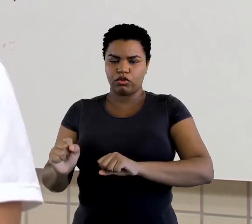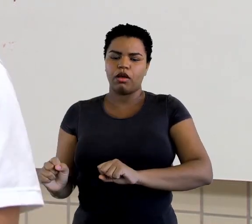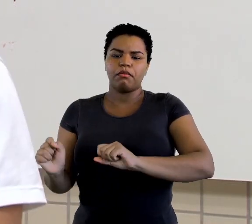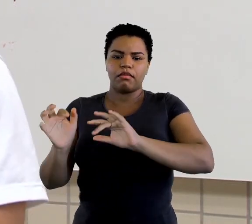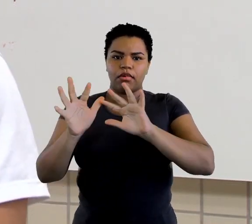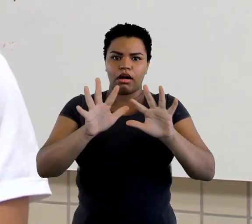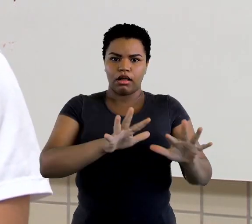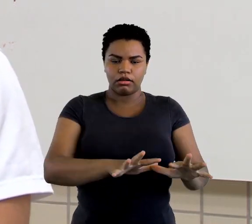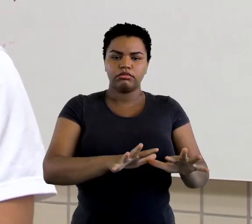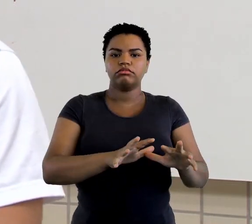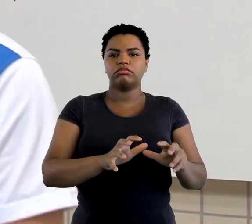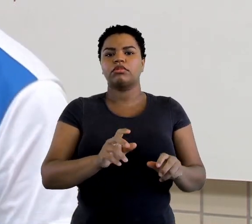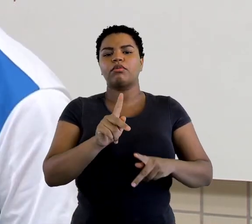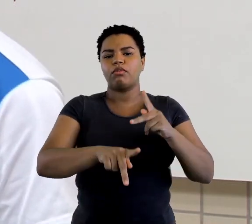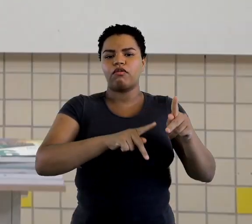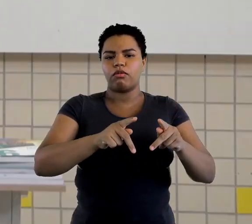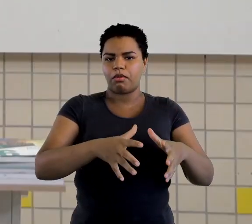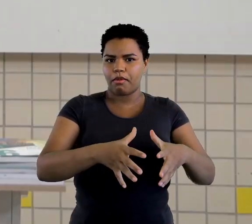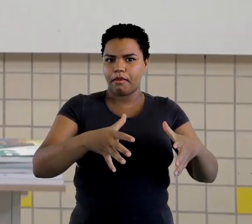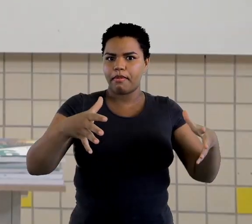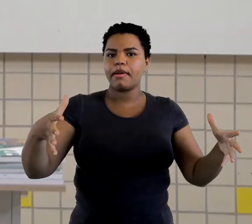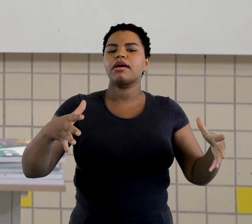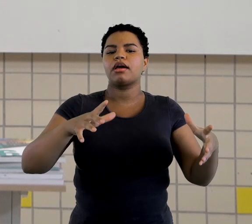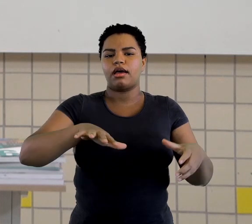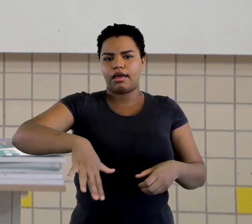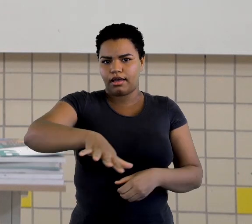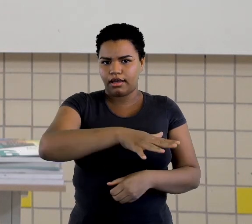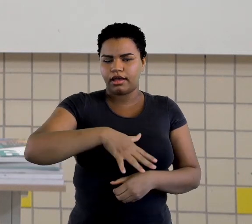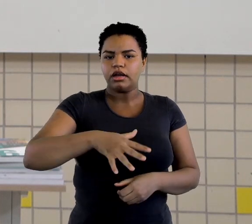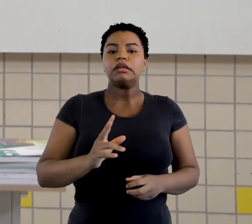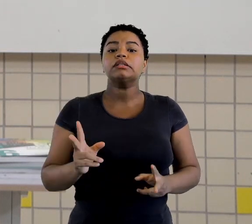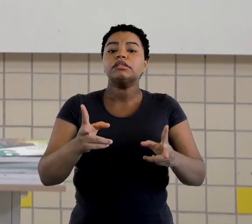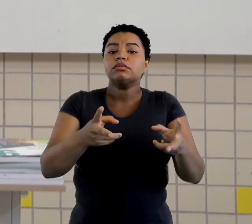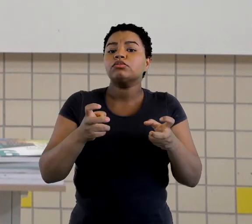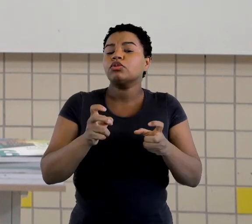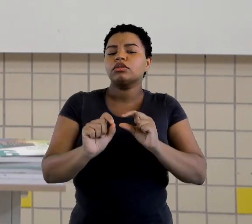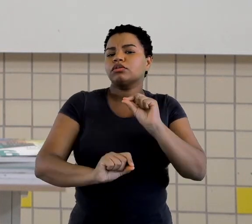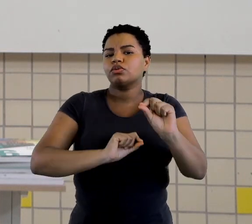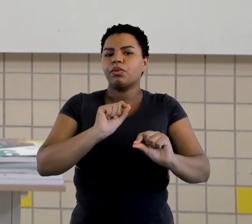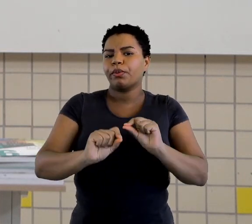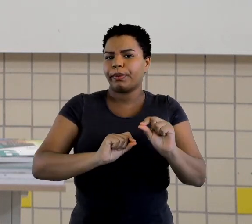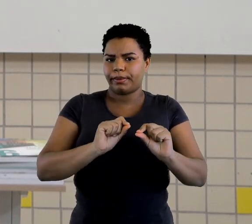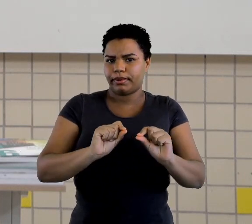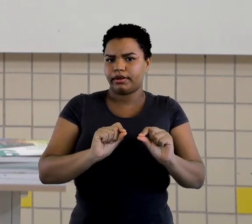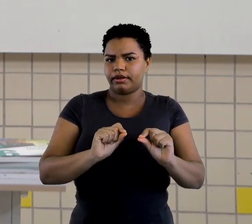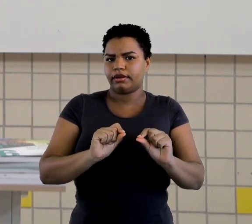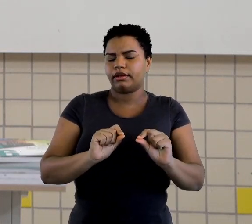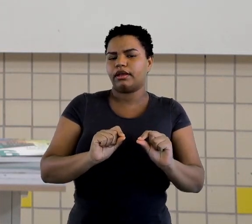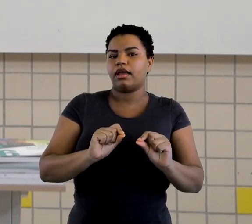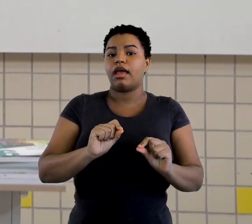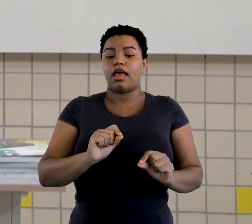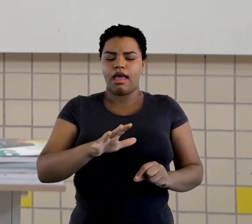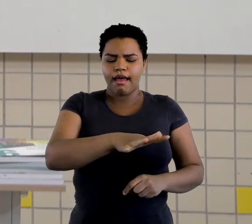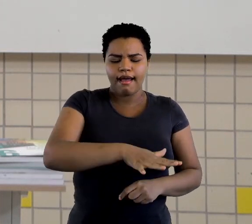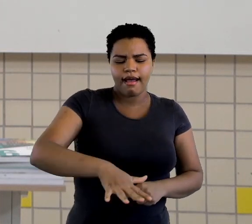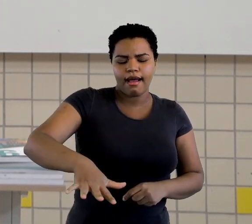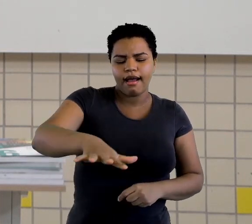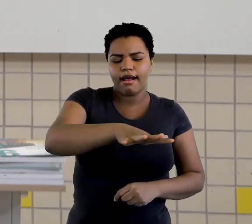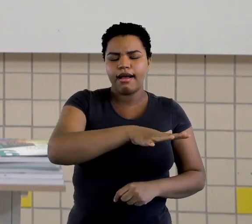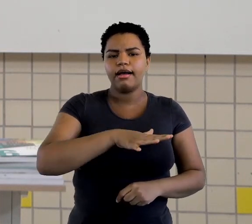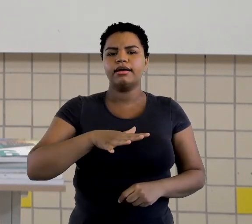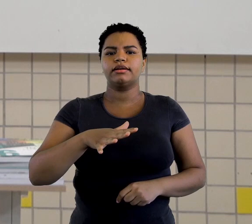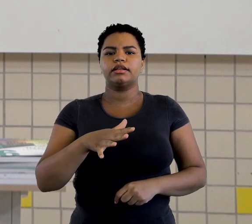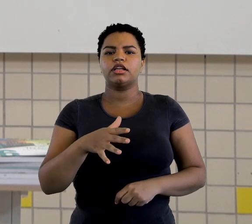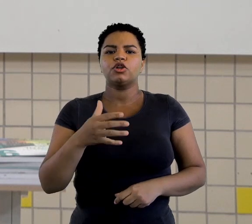o que seria exploração? Exploração seria aquela área que vai ser explorada, que não há intuito